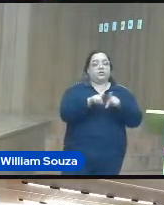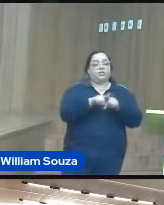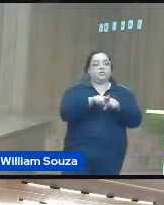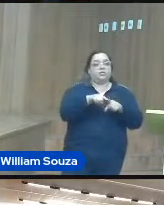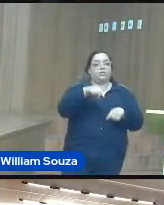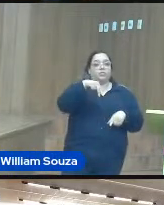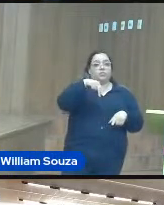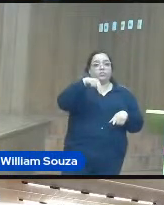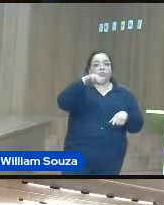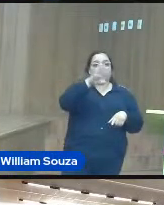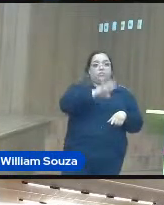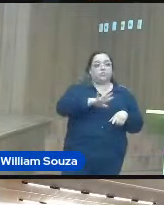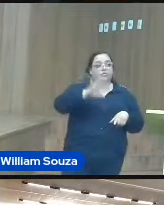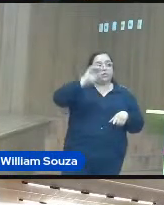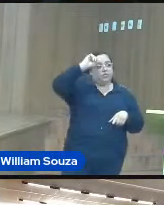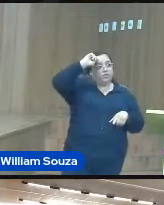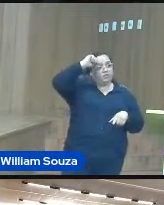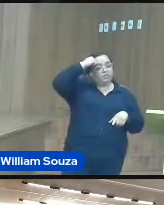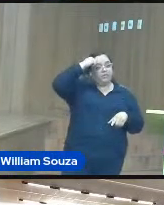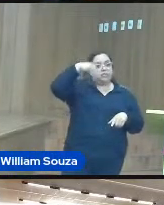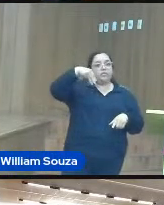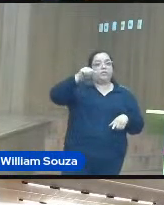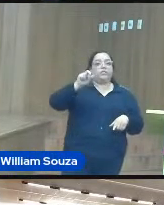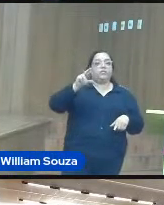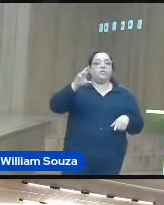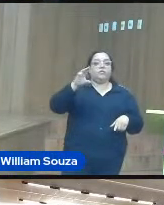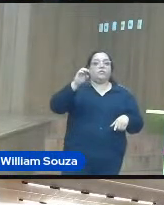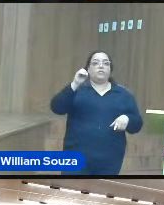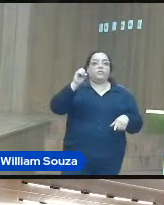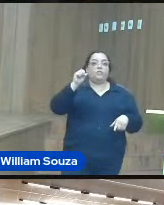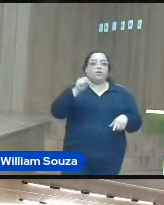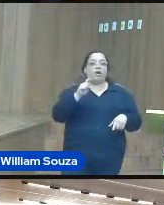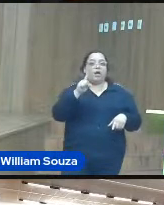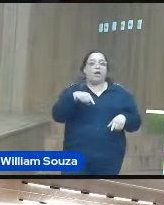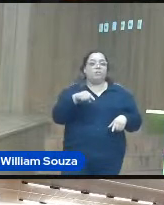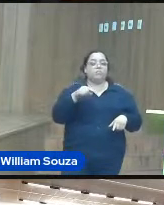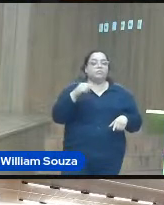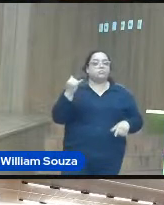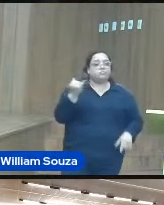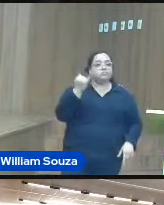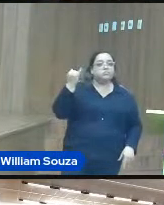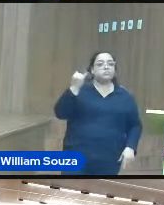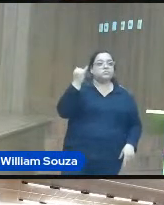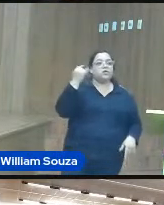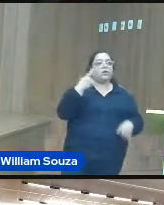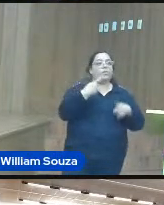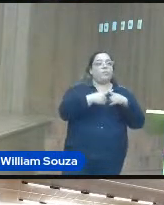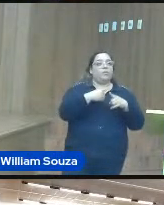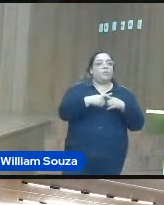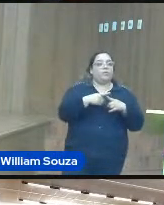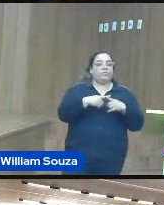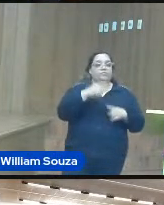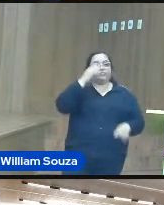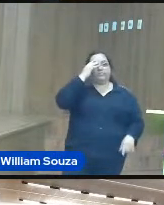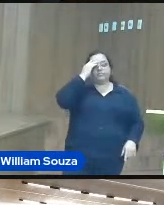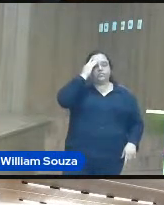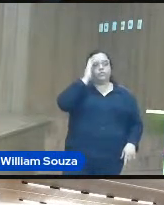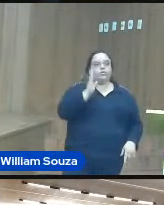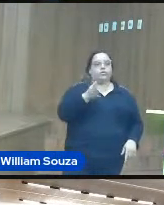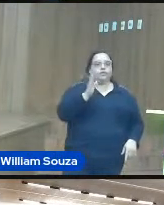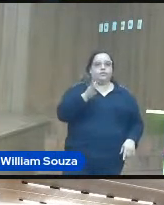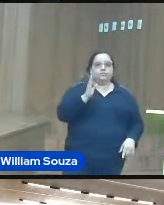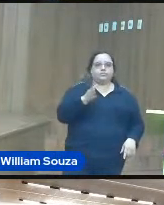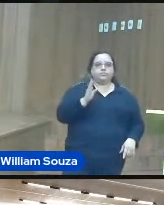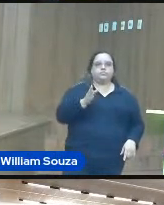no Marrocos, era um ponto muito interessante, porque havia já apontamentos